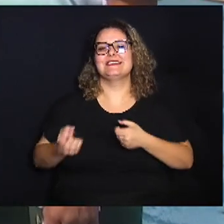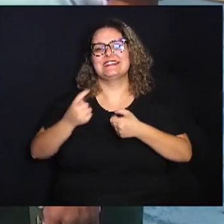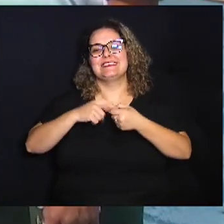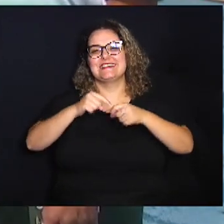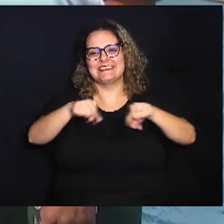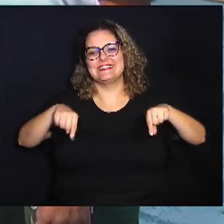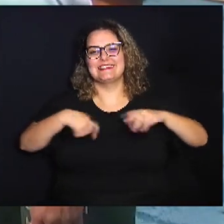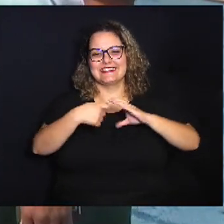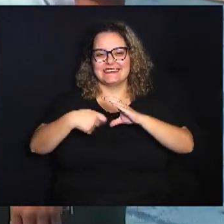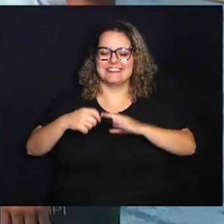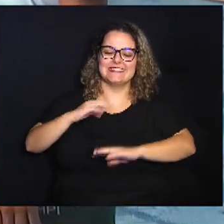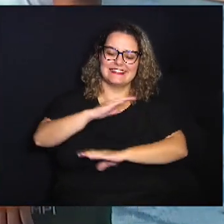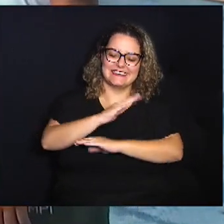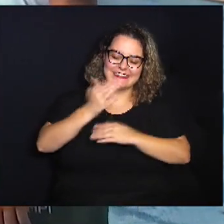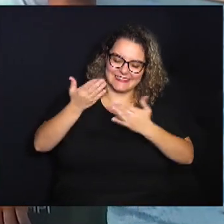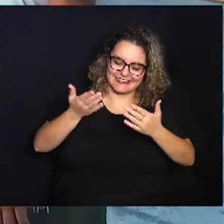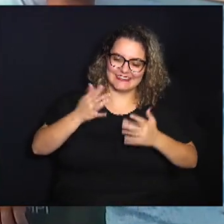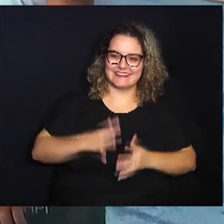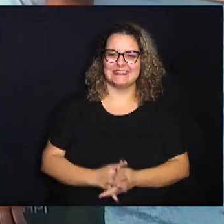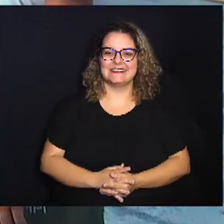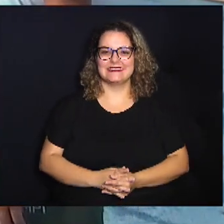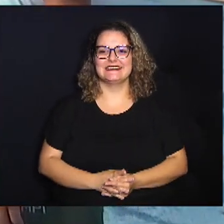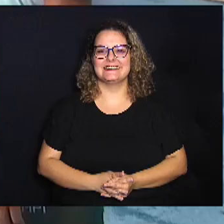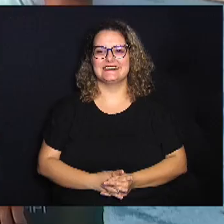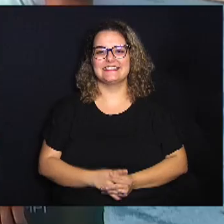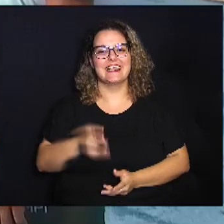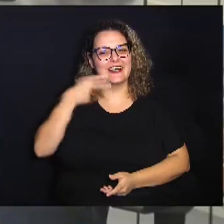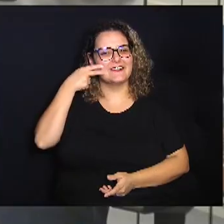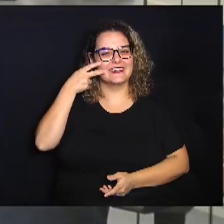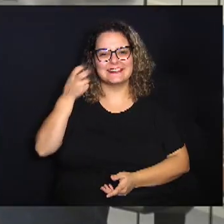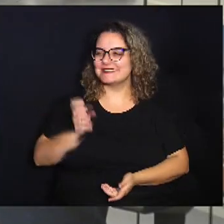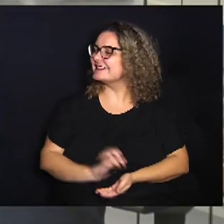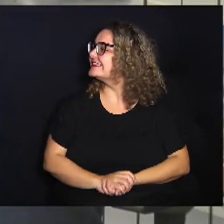com vocês aí para o estúdio, Rafael.